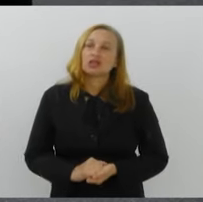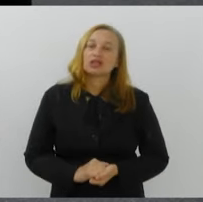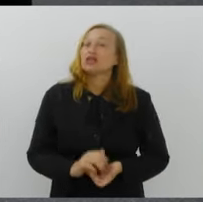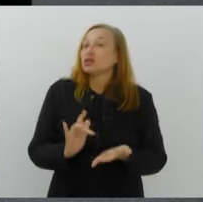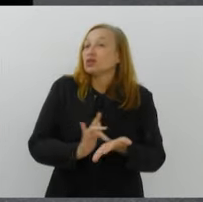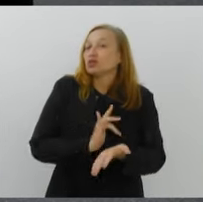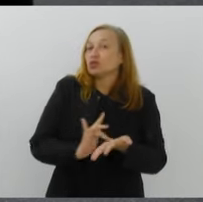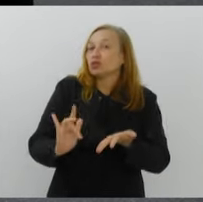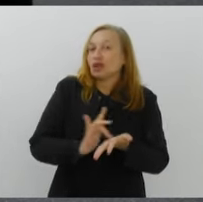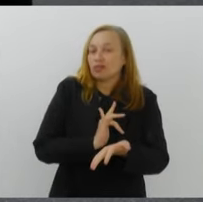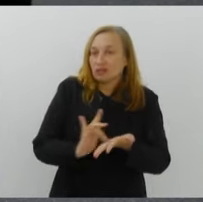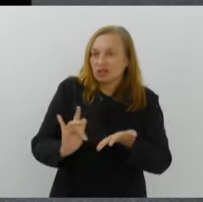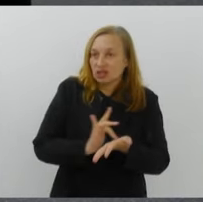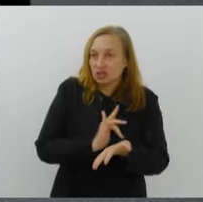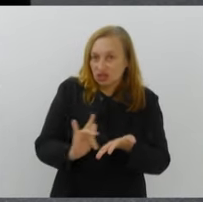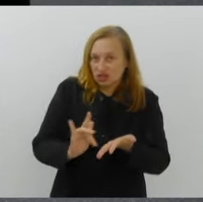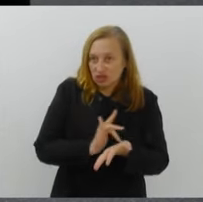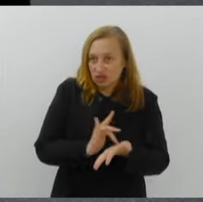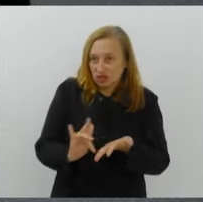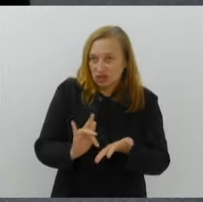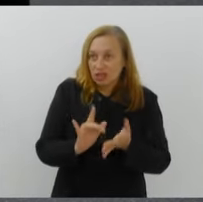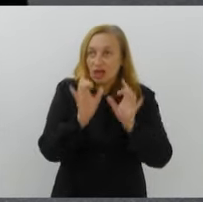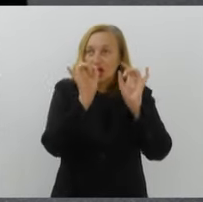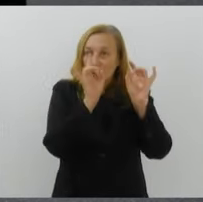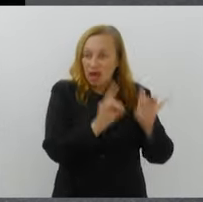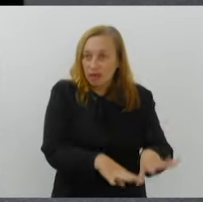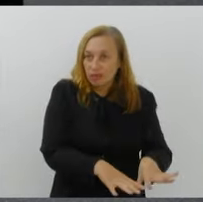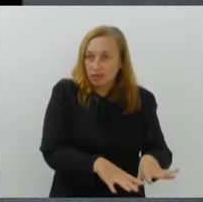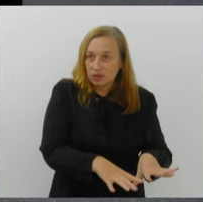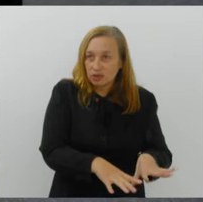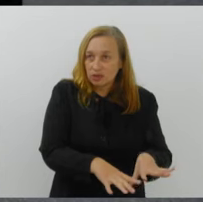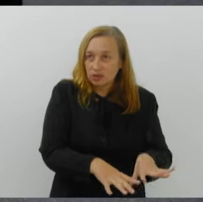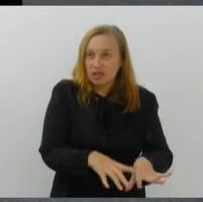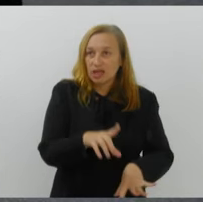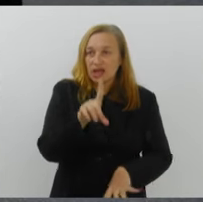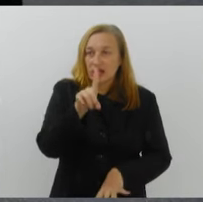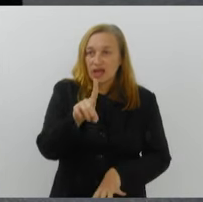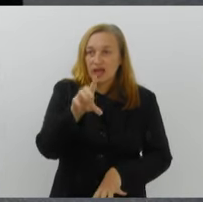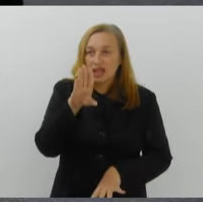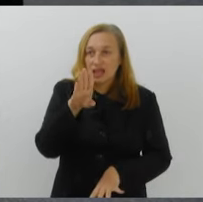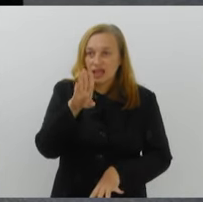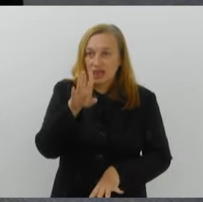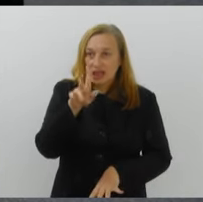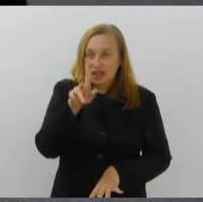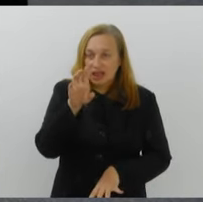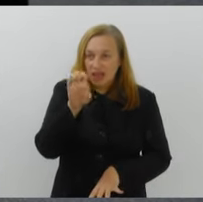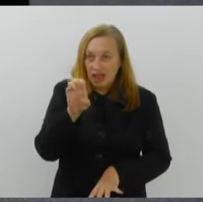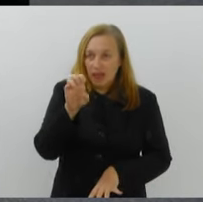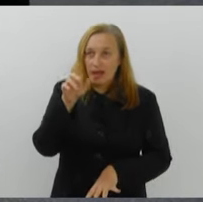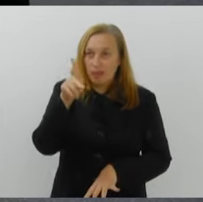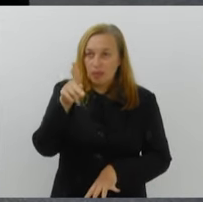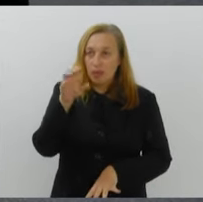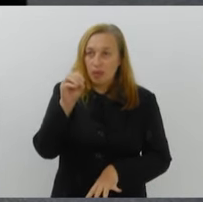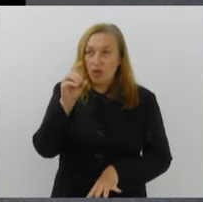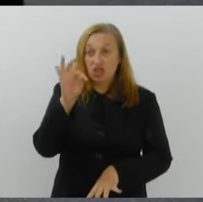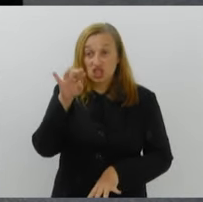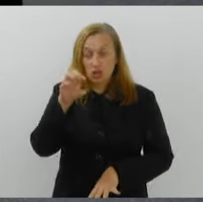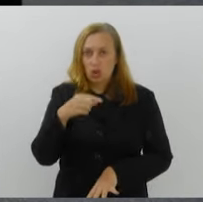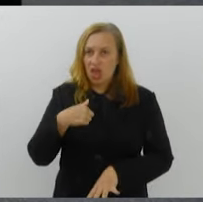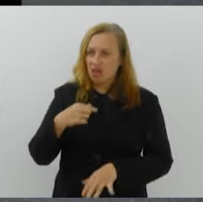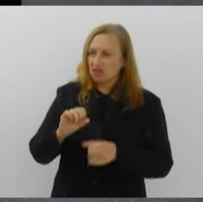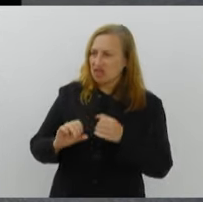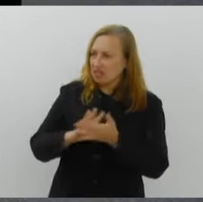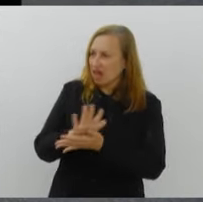tablets aparentemente abandonados no depósito da cidade e que eu não teria feito nada. O deputado